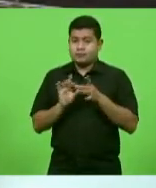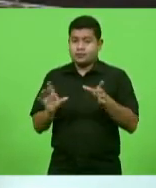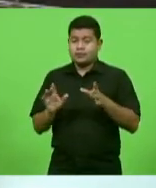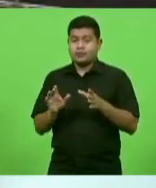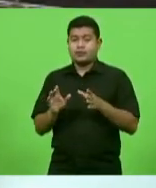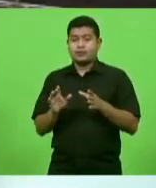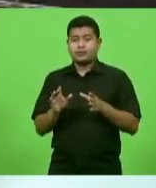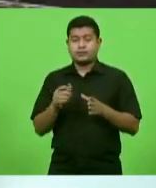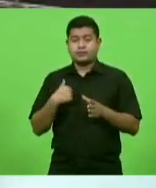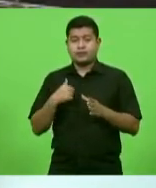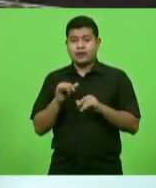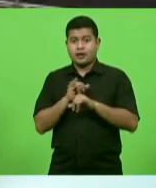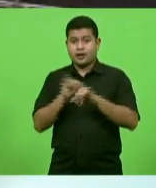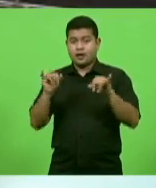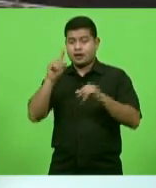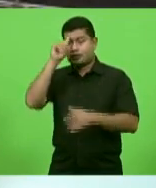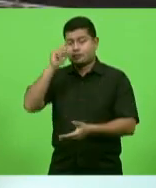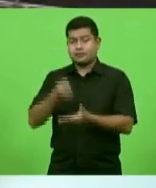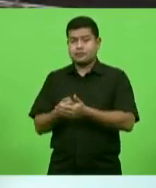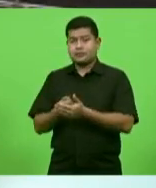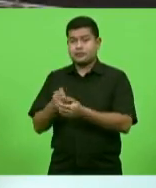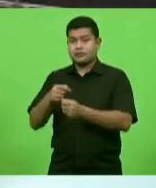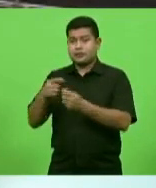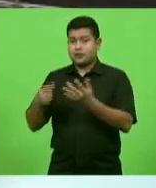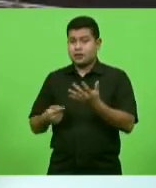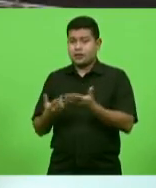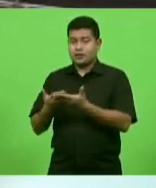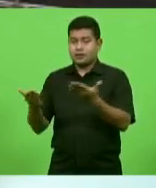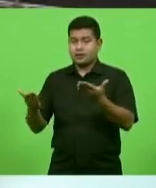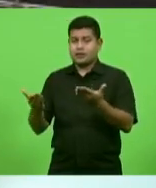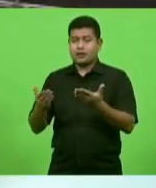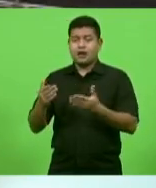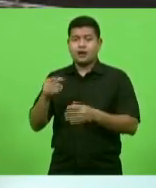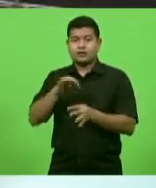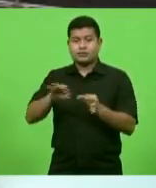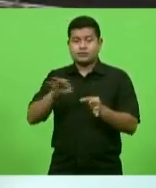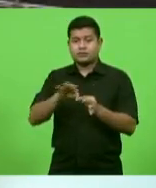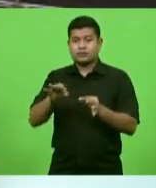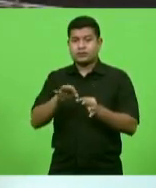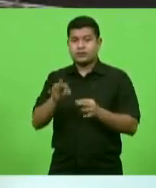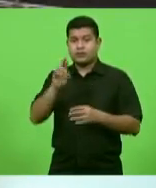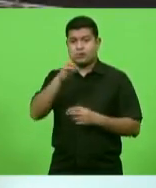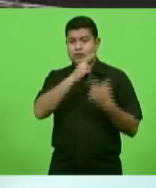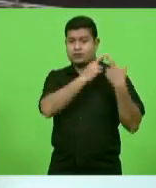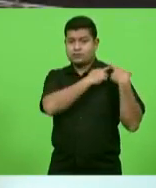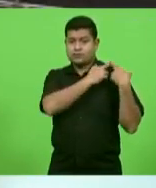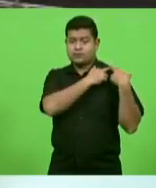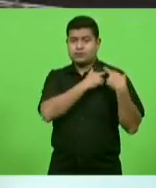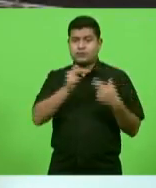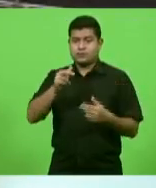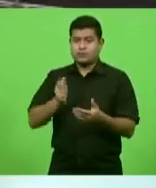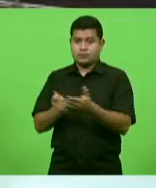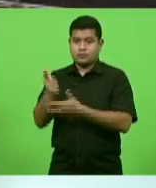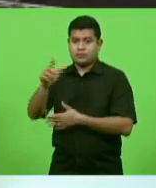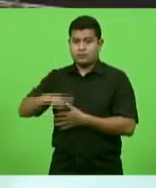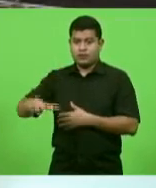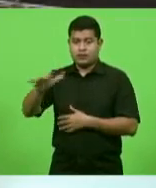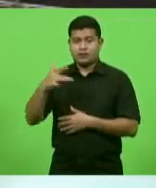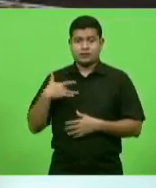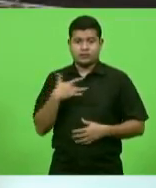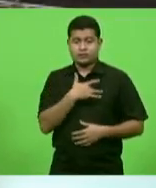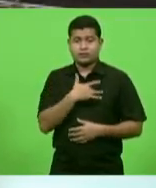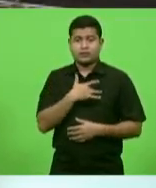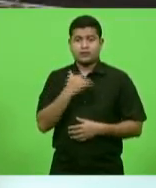tinha deixado a decisão a critério dos órgãos do Estado responsáveis pelas compras da área da saúde